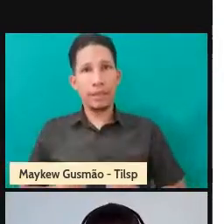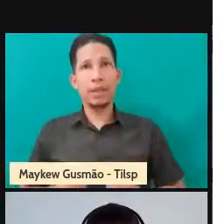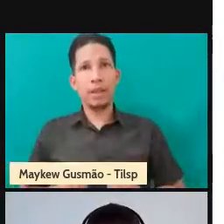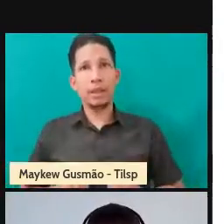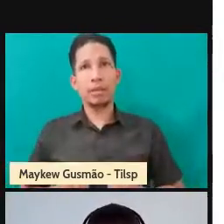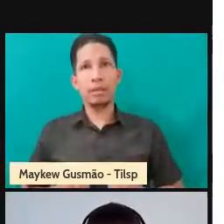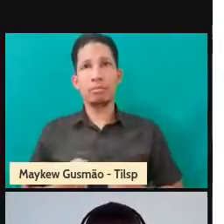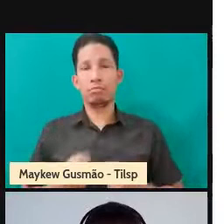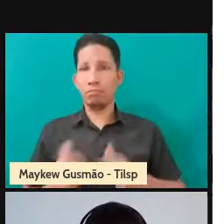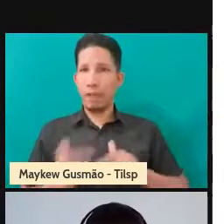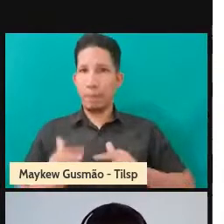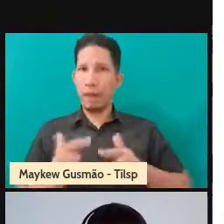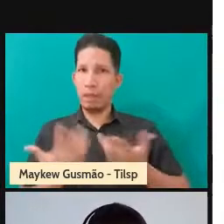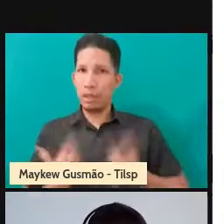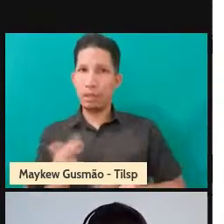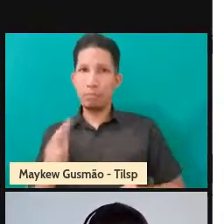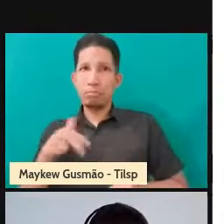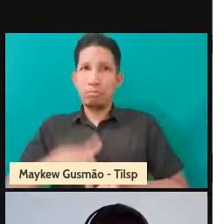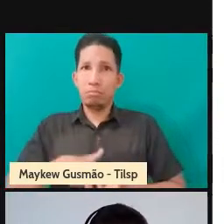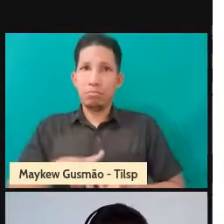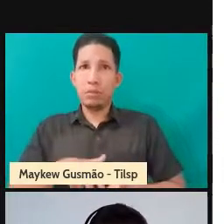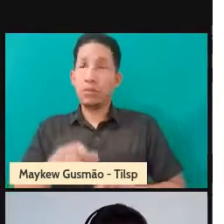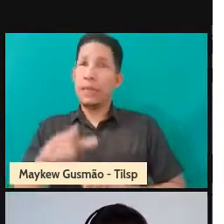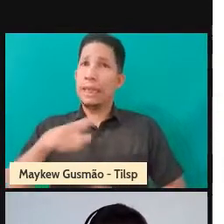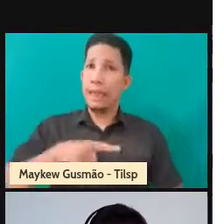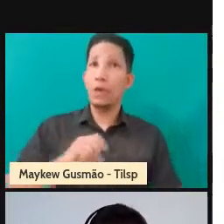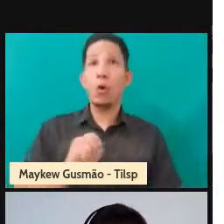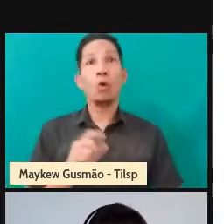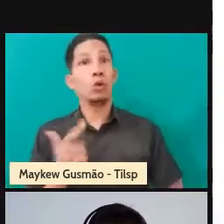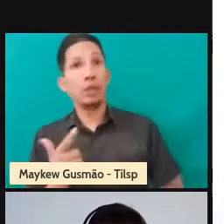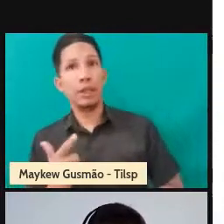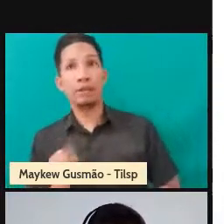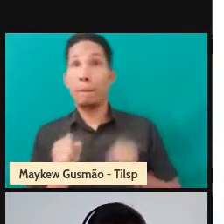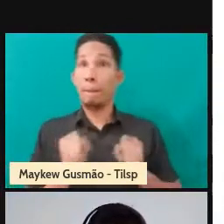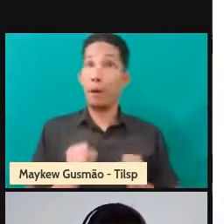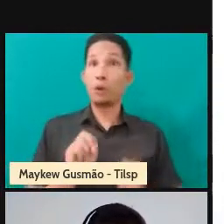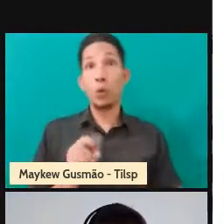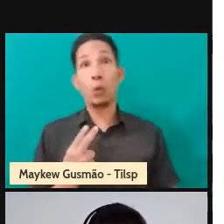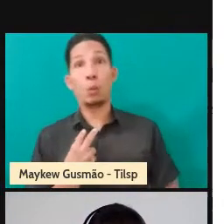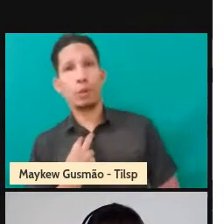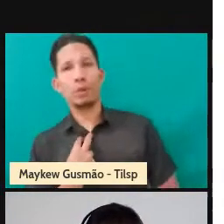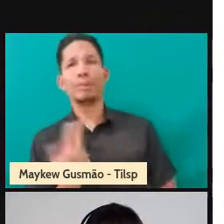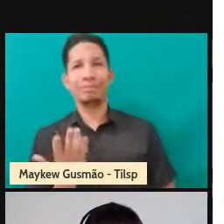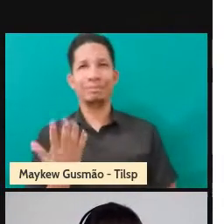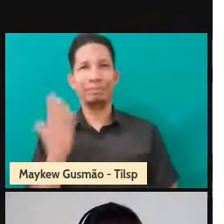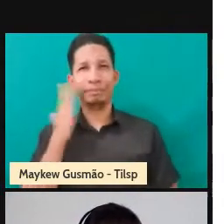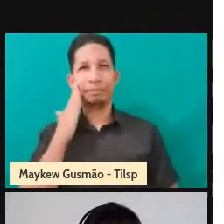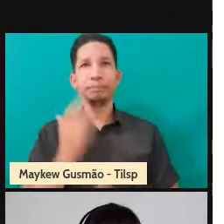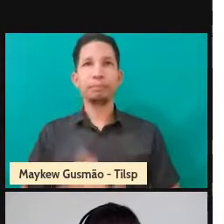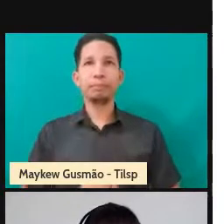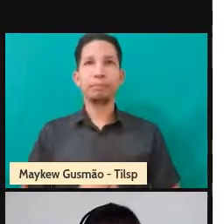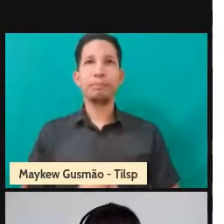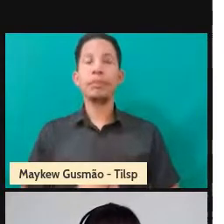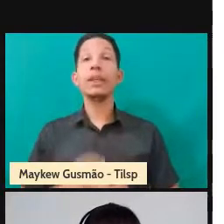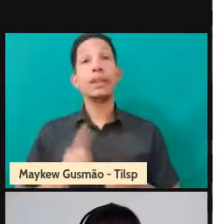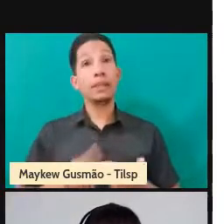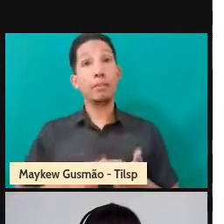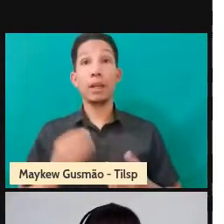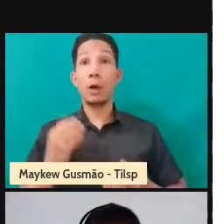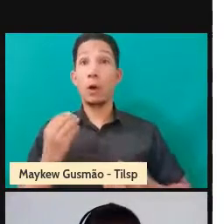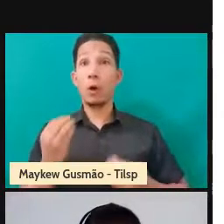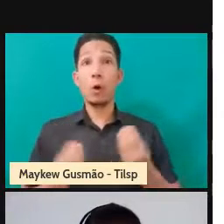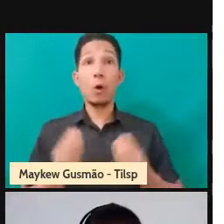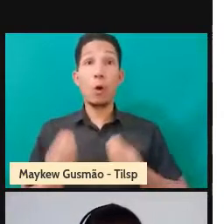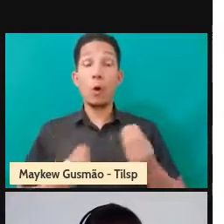determinada atividade que você tem ou não, pode ou não exercer, tá? E como